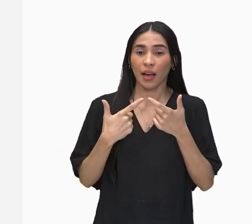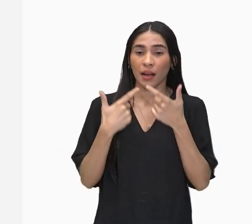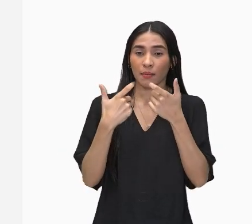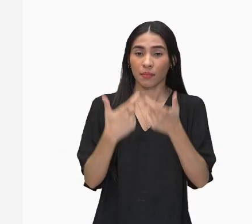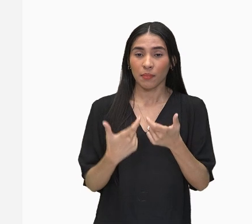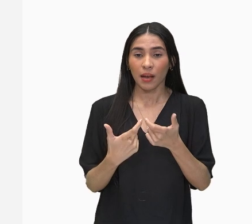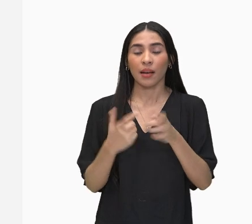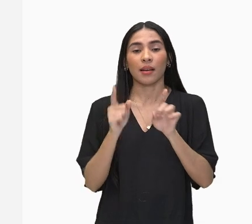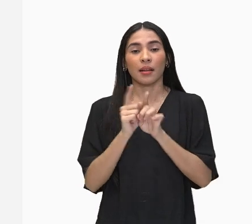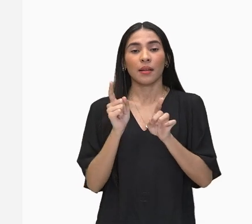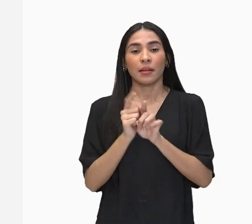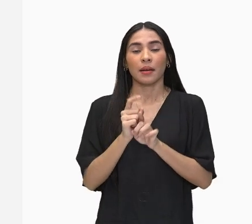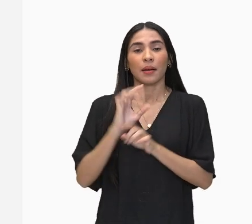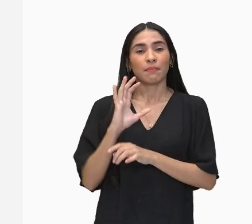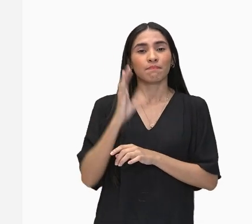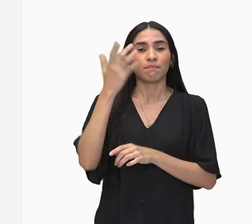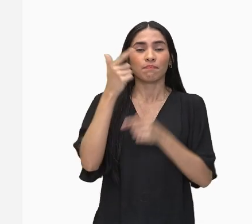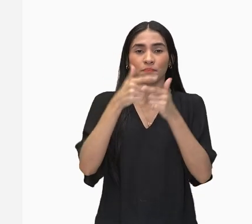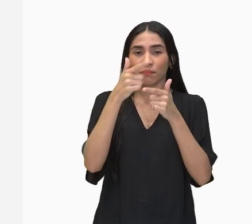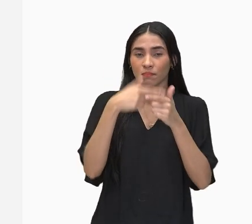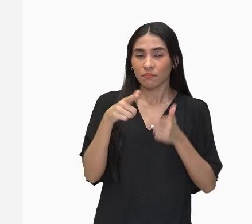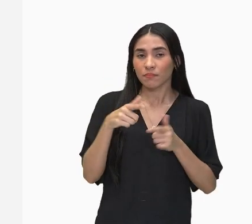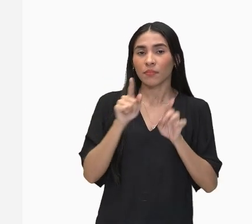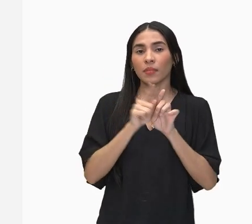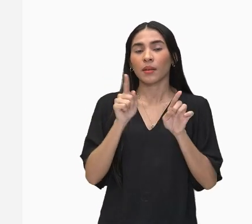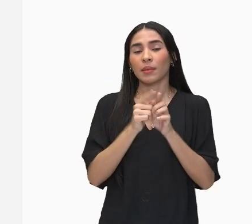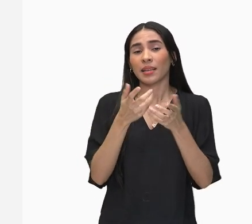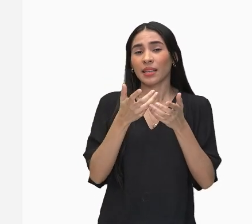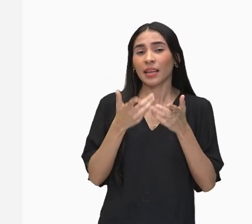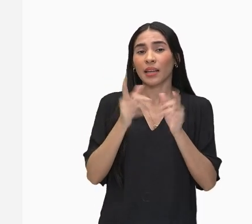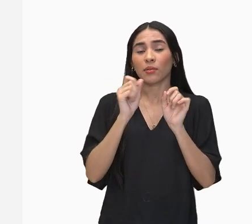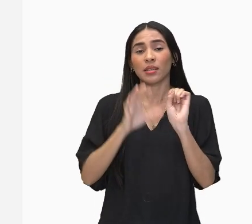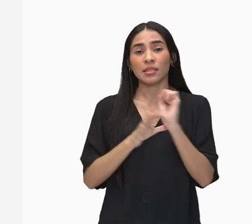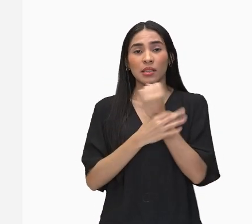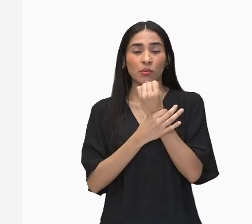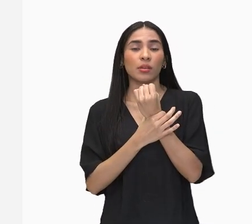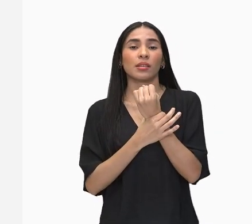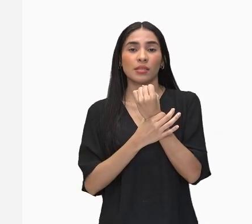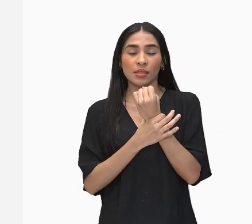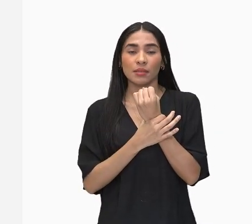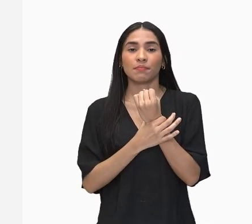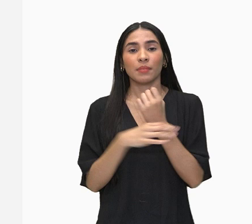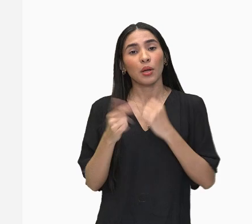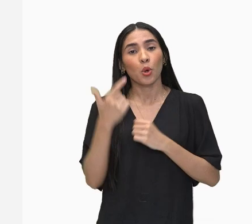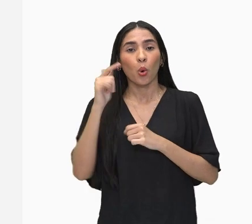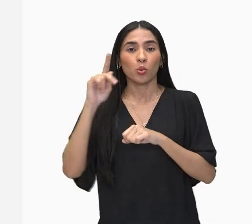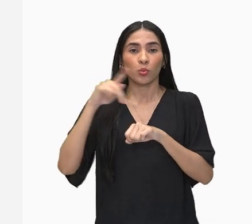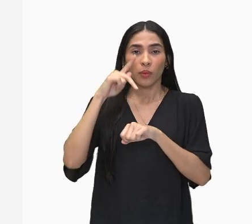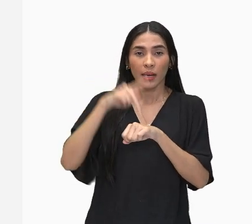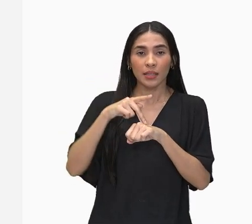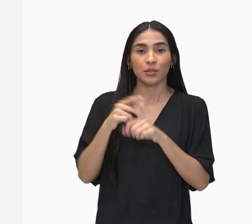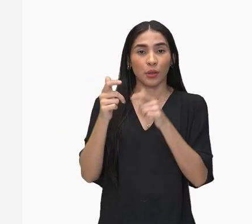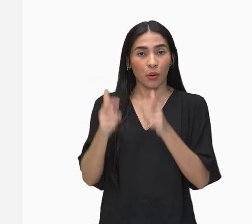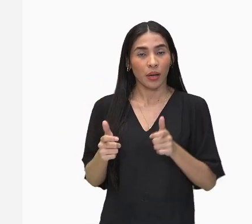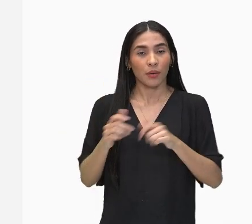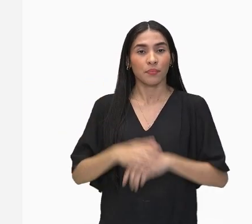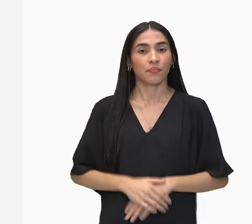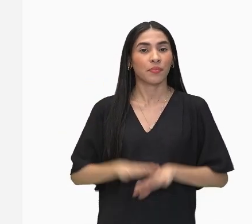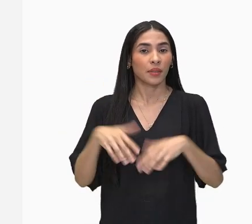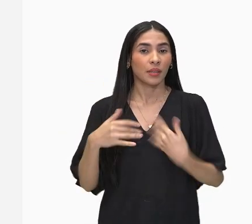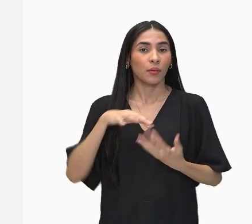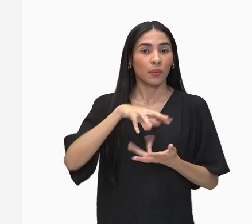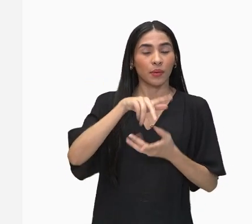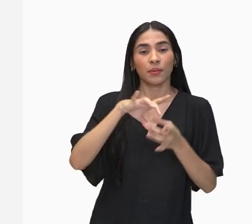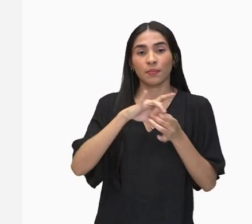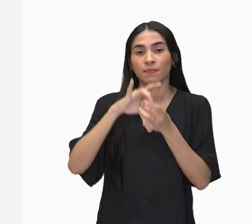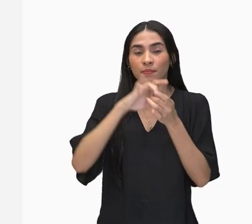ou desastres naturais, e elas estão em busca de segurança e proteção em outros países. Então, a globalização,